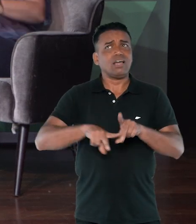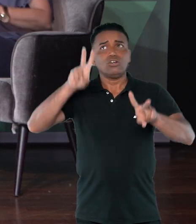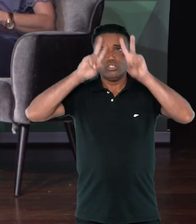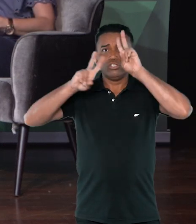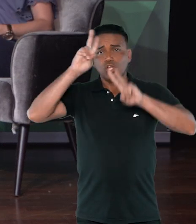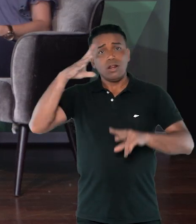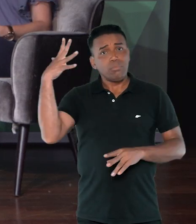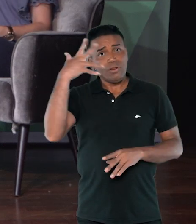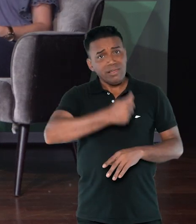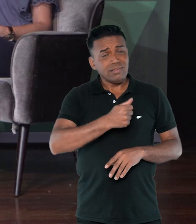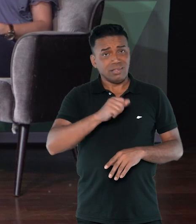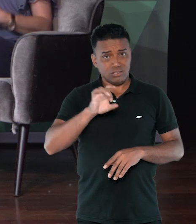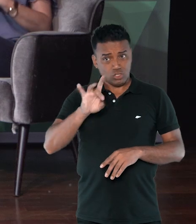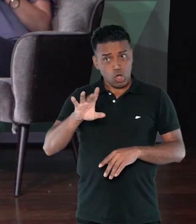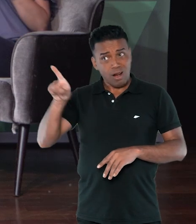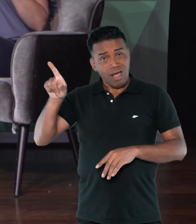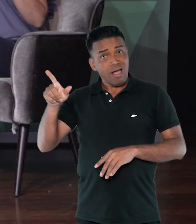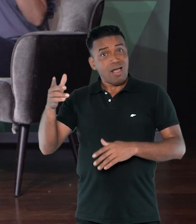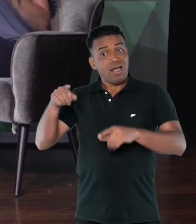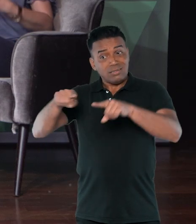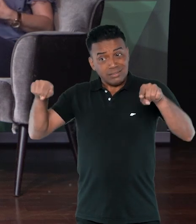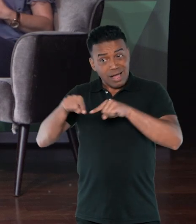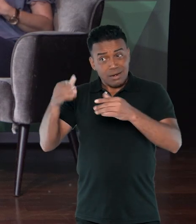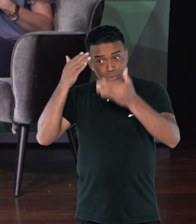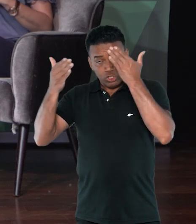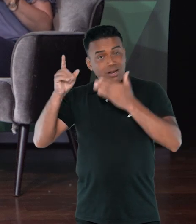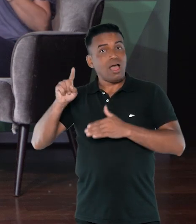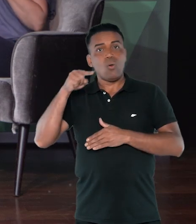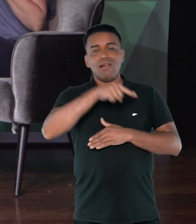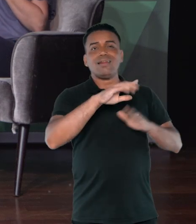porta da escola dos meus filhos, amigos que me